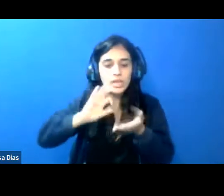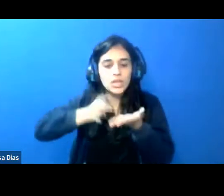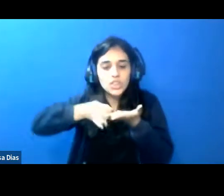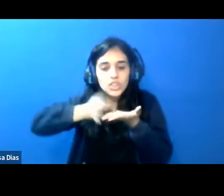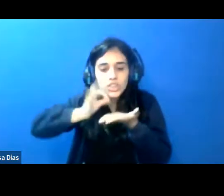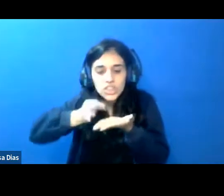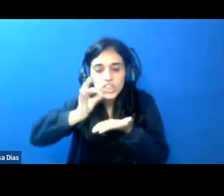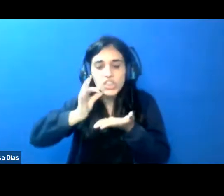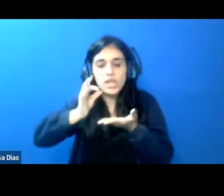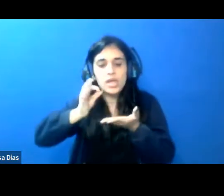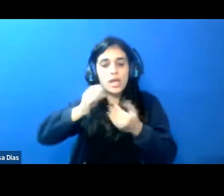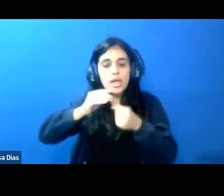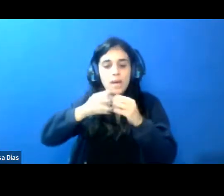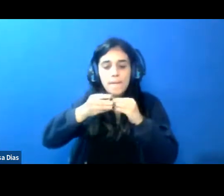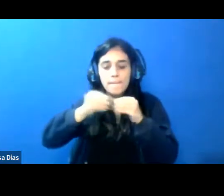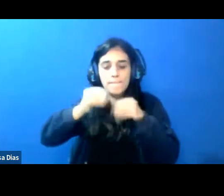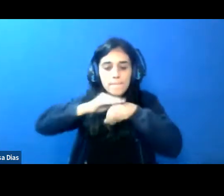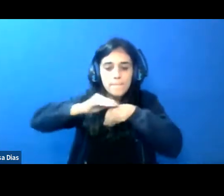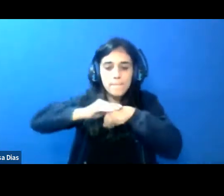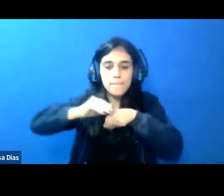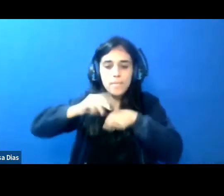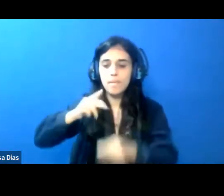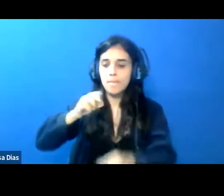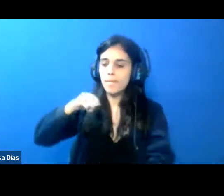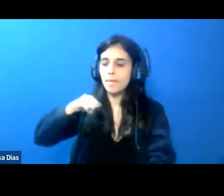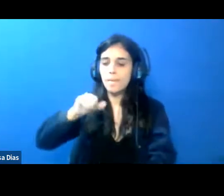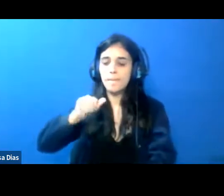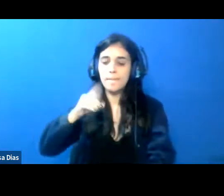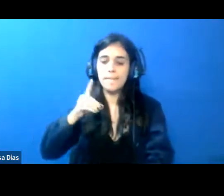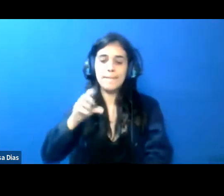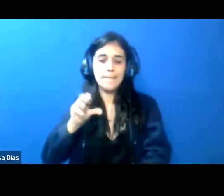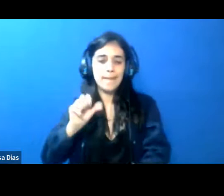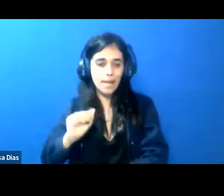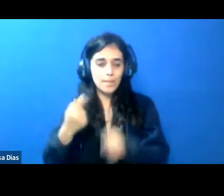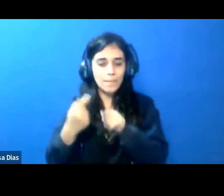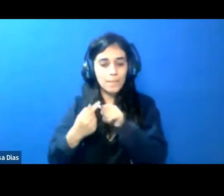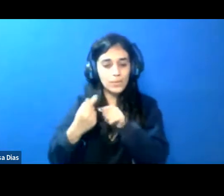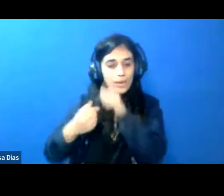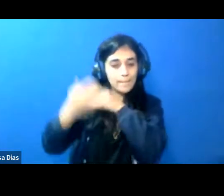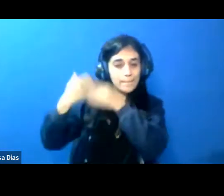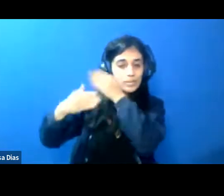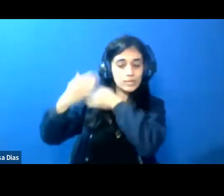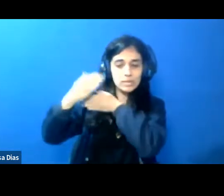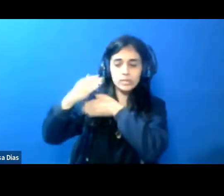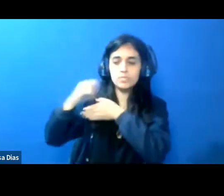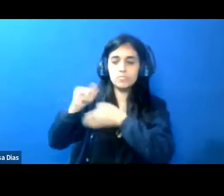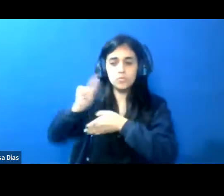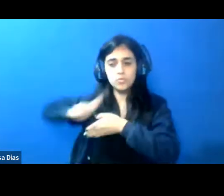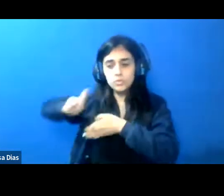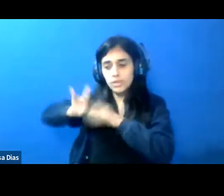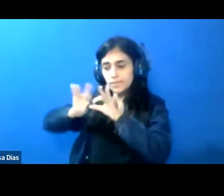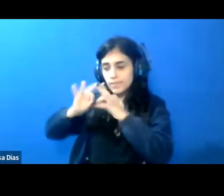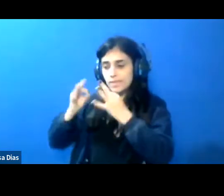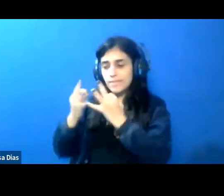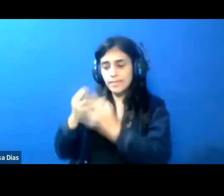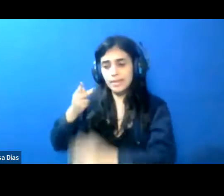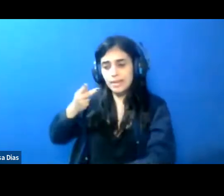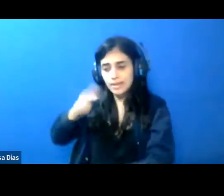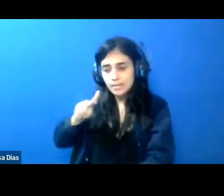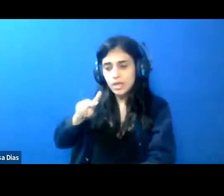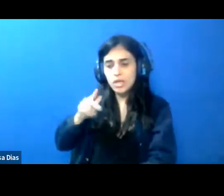nosso trabalho lá dos nossos antepassados que utilizavam lá na sua família. Então, a gente começou a trabalhar a